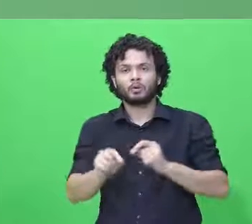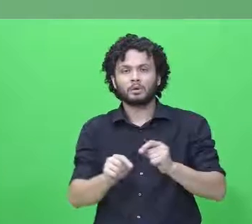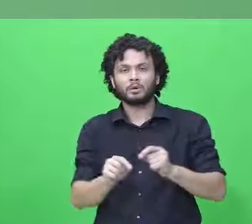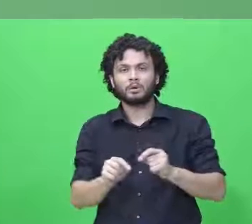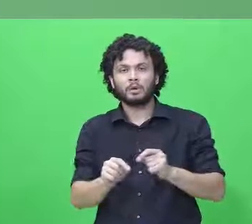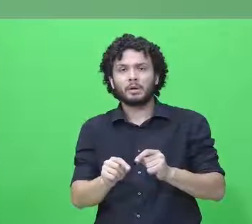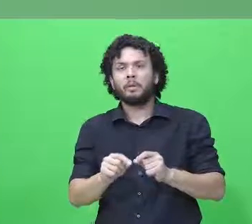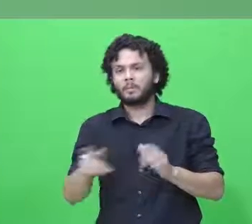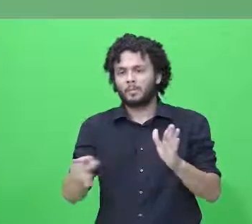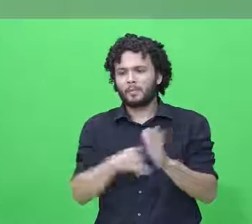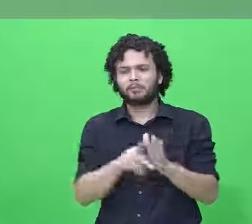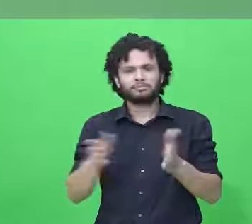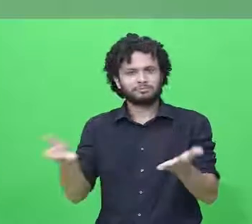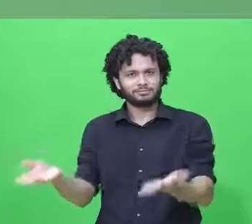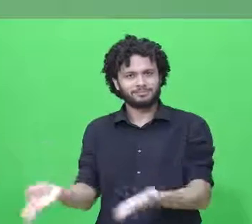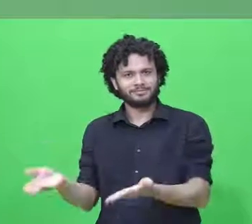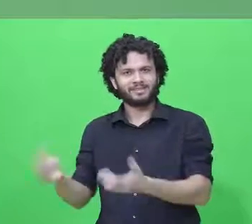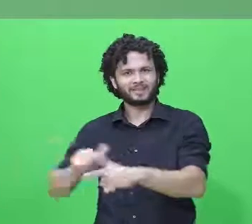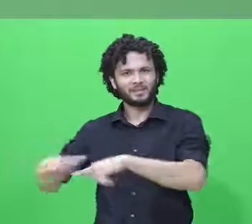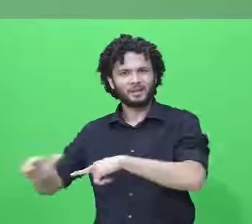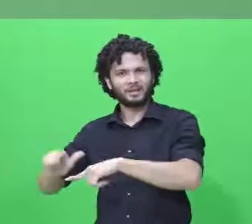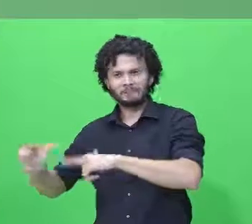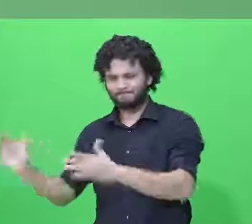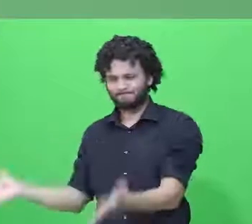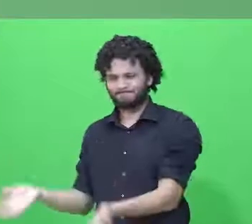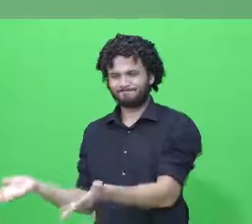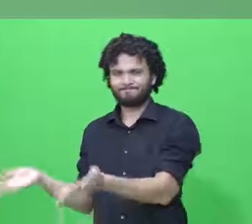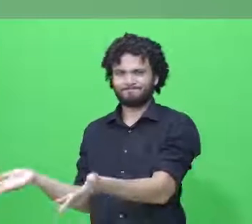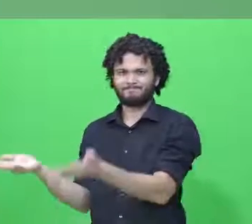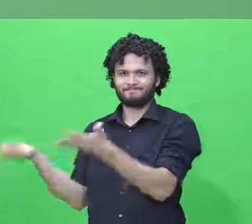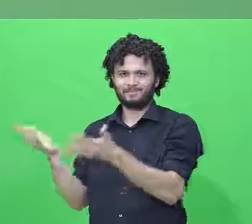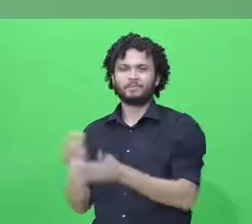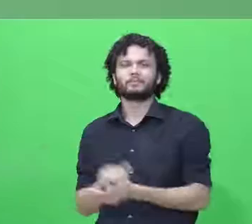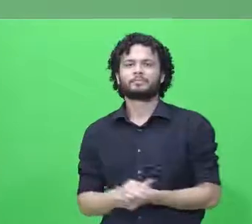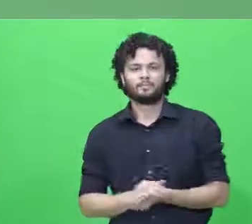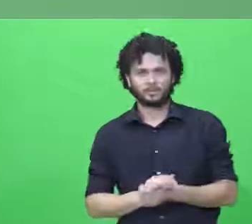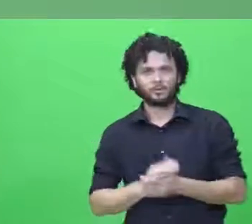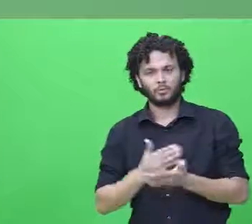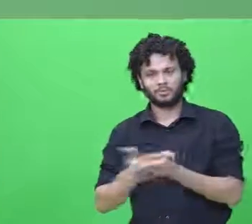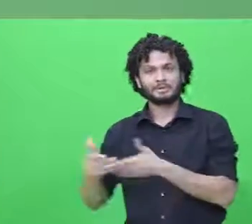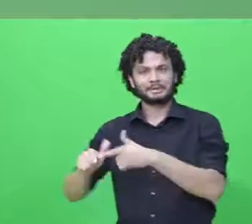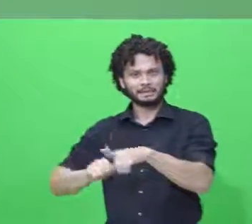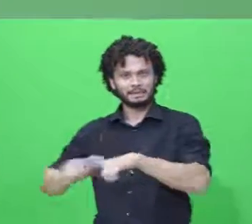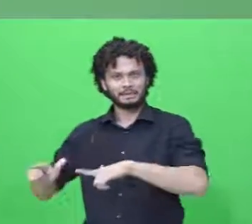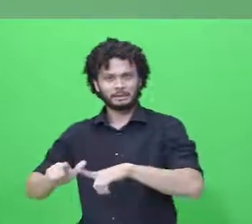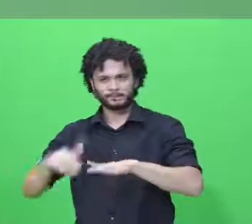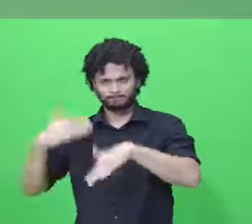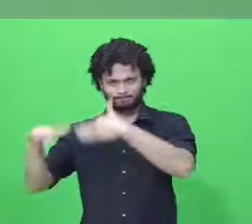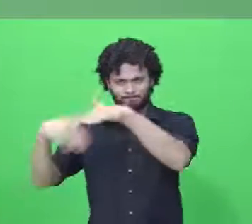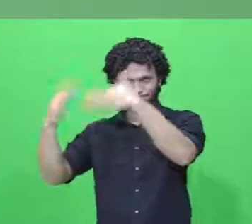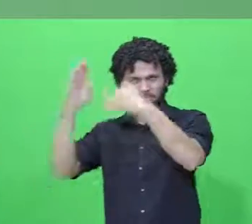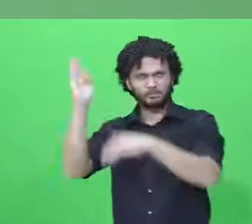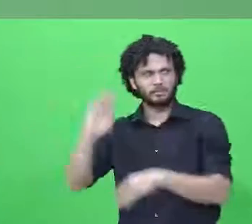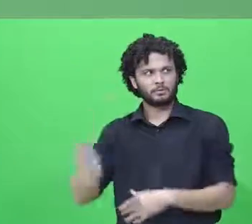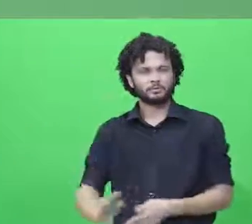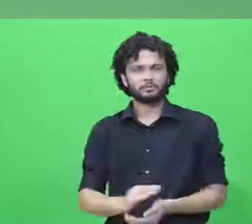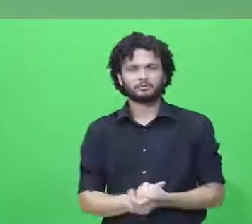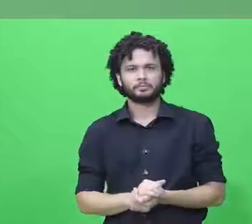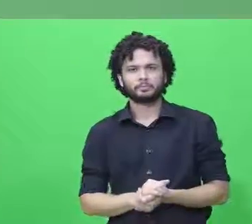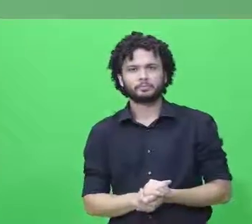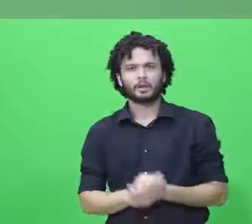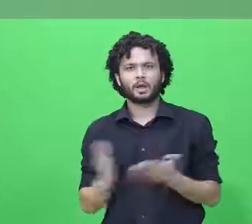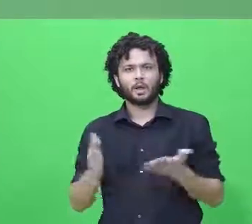cooptar, então, essa classe, então, de trabalhadores ligados, então, às indústrias que estão começando, então, a se desenvolver no Brasil.